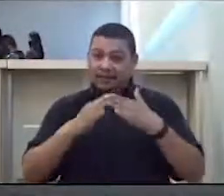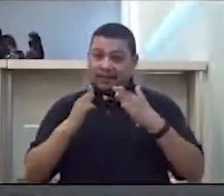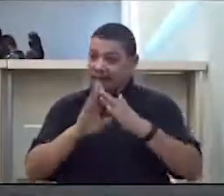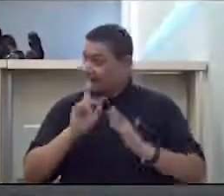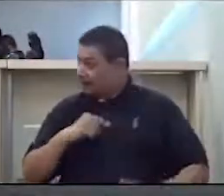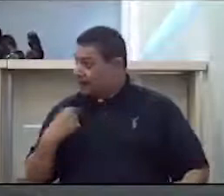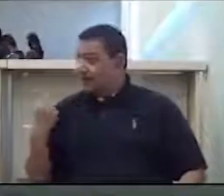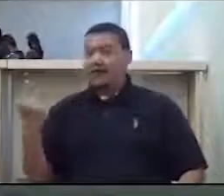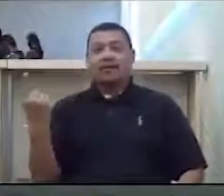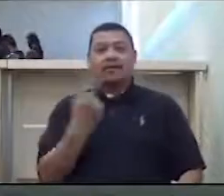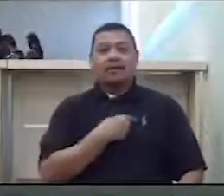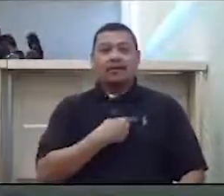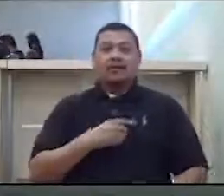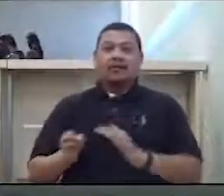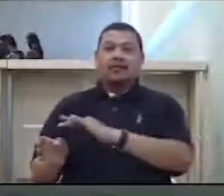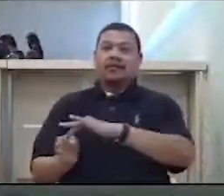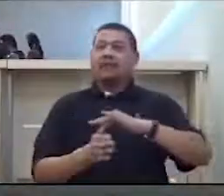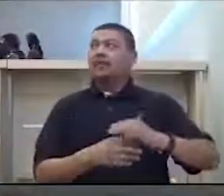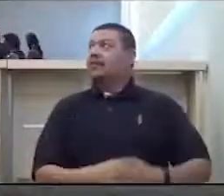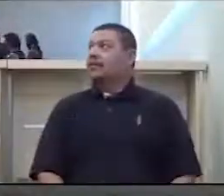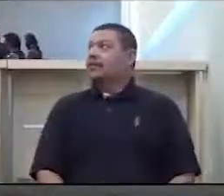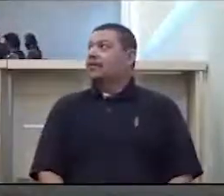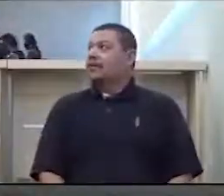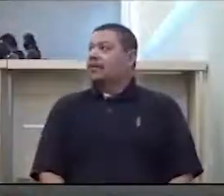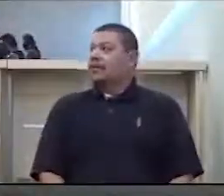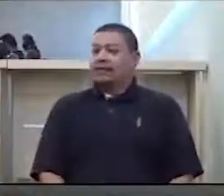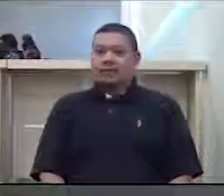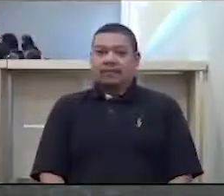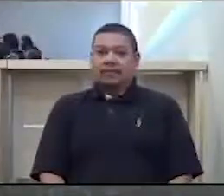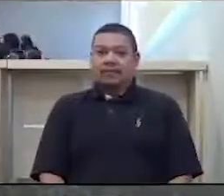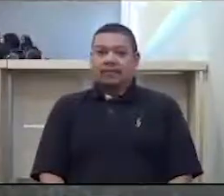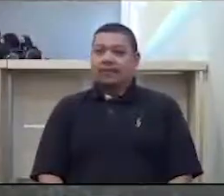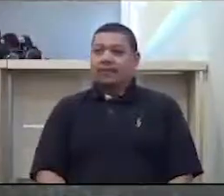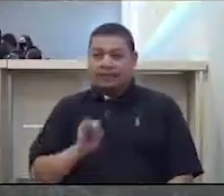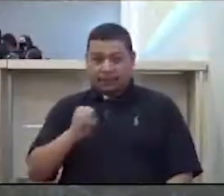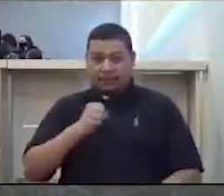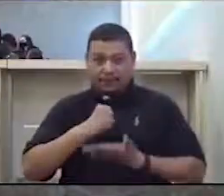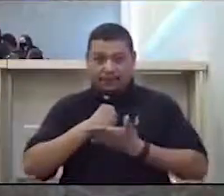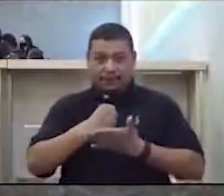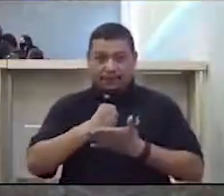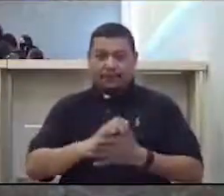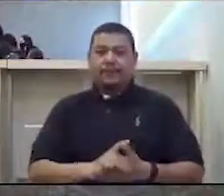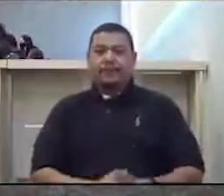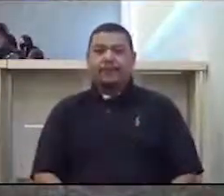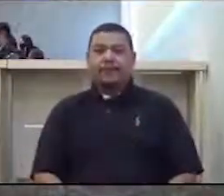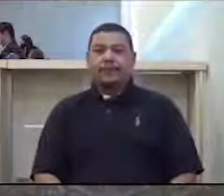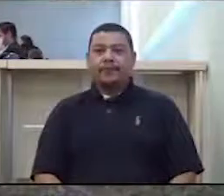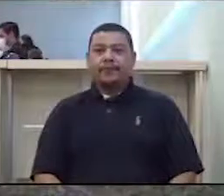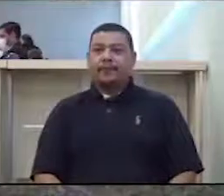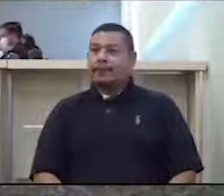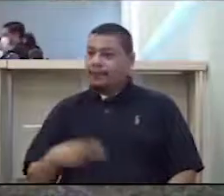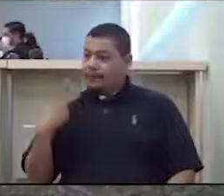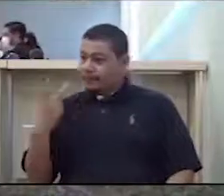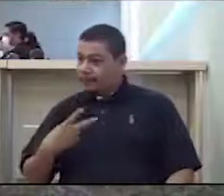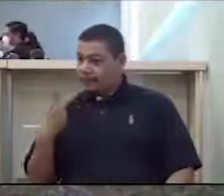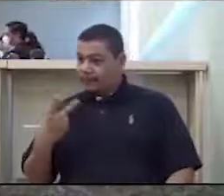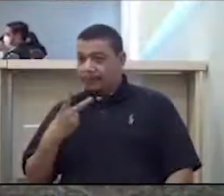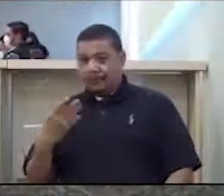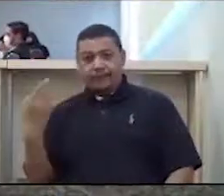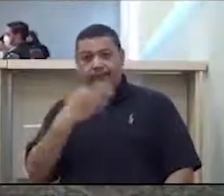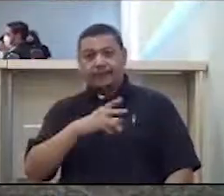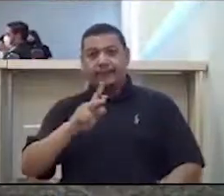nosso. Vereador, só para poder contribuir, o senhor citou aí que nós estivemos lá no Hospital Euro, nós